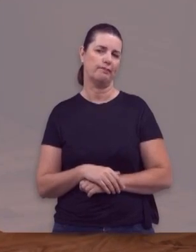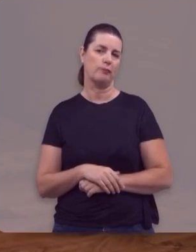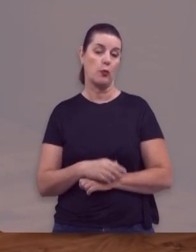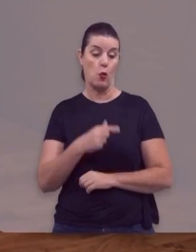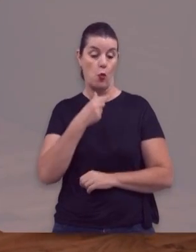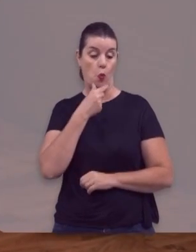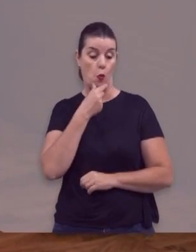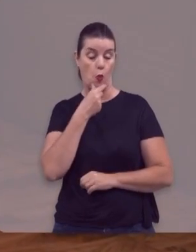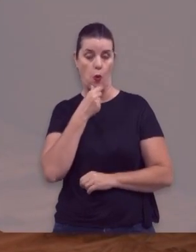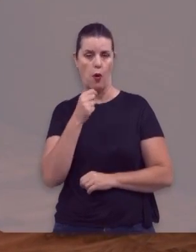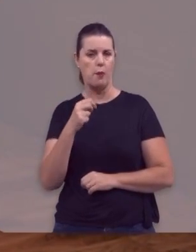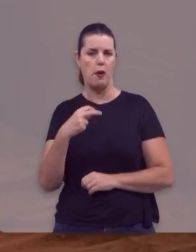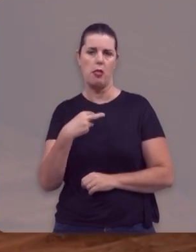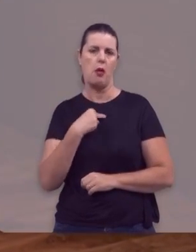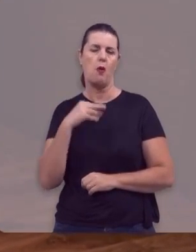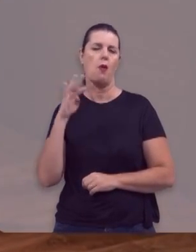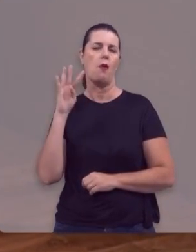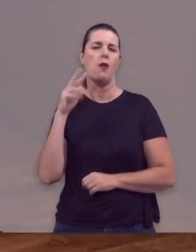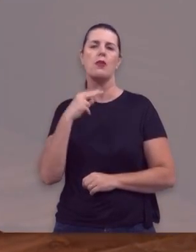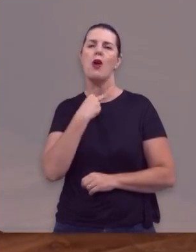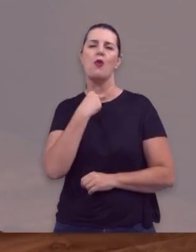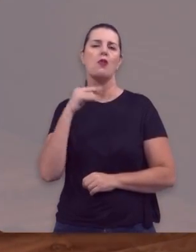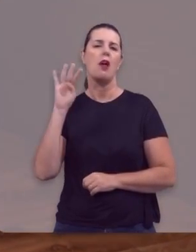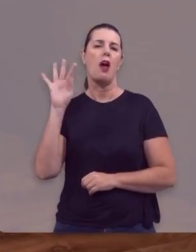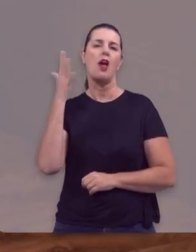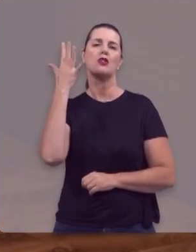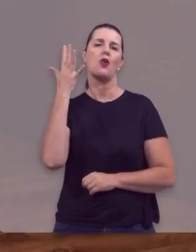O homem não pode resolver esse problema.